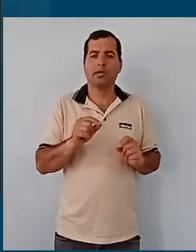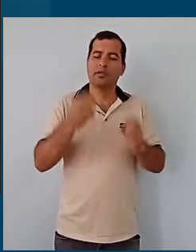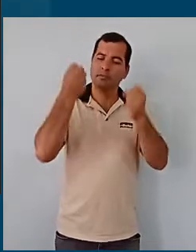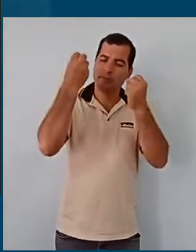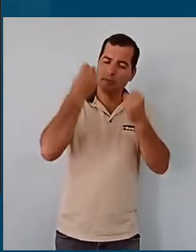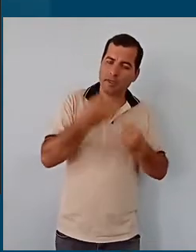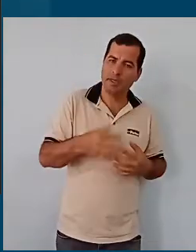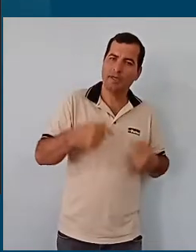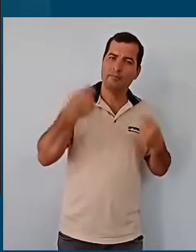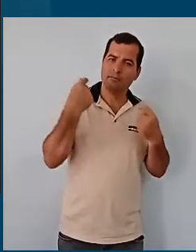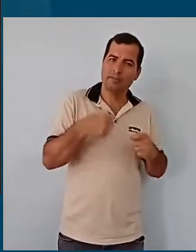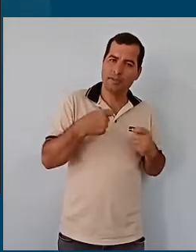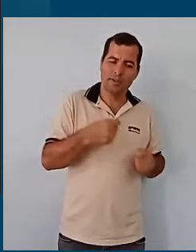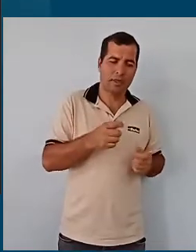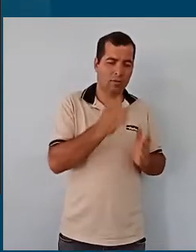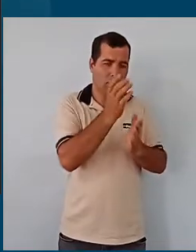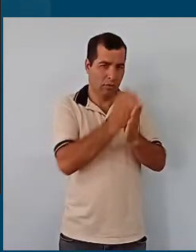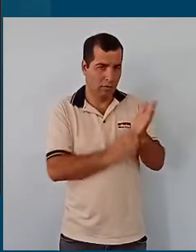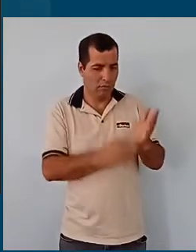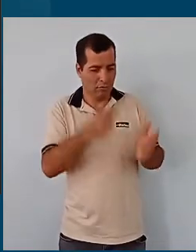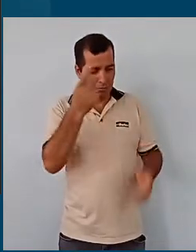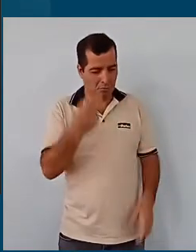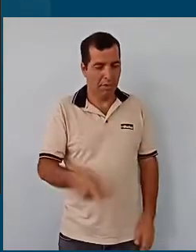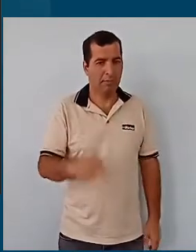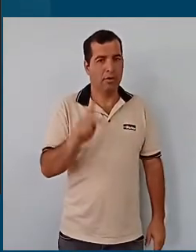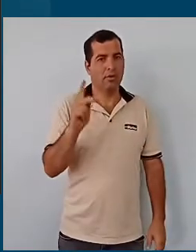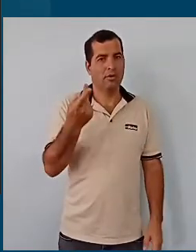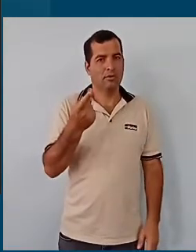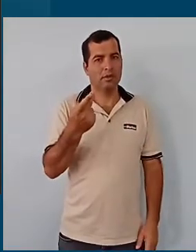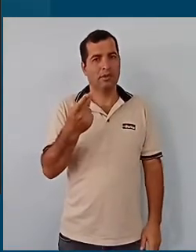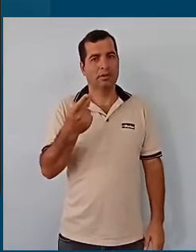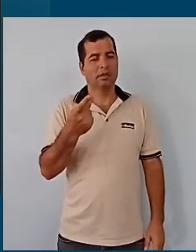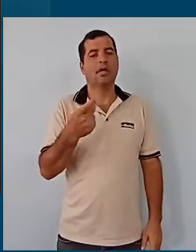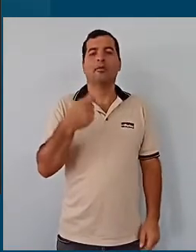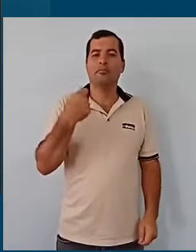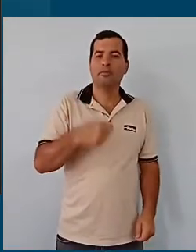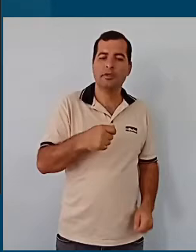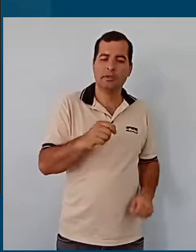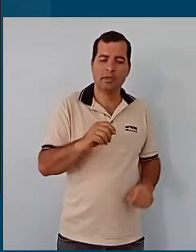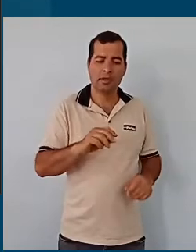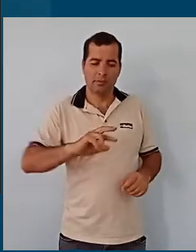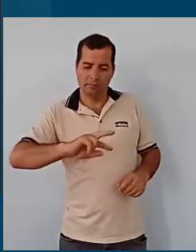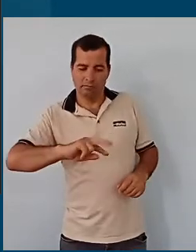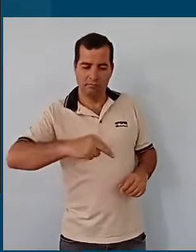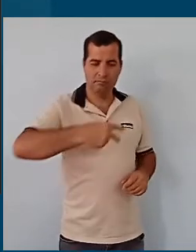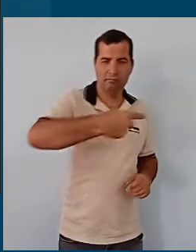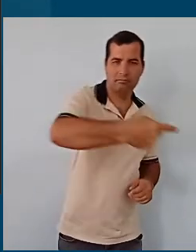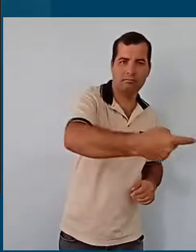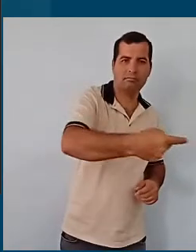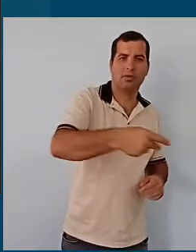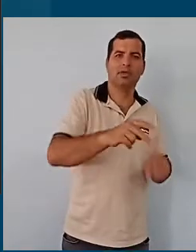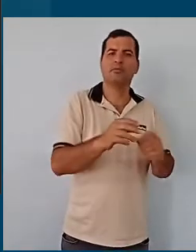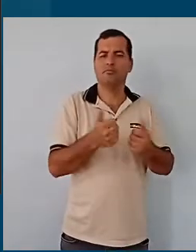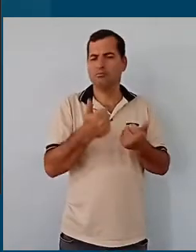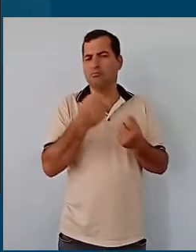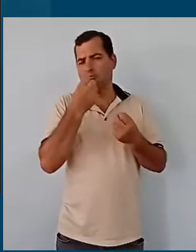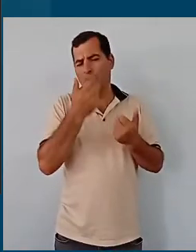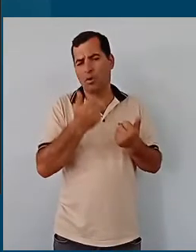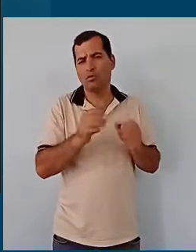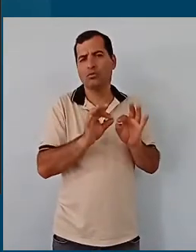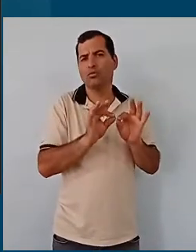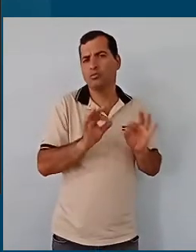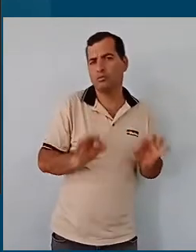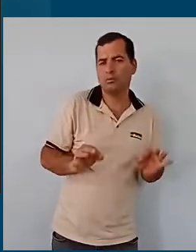proposta curricular de Hortolândia, essa passagem fique muito clara, né, e que haja um